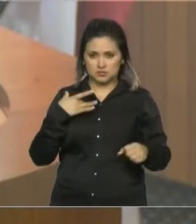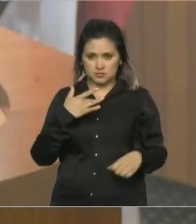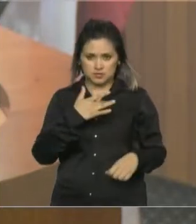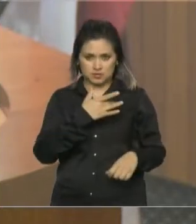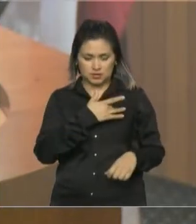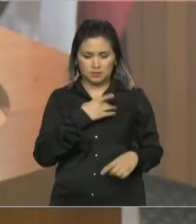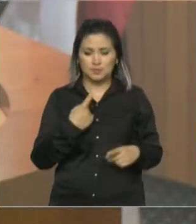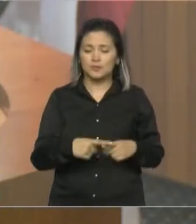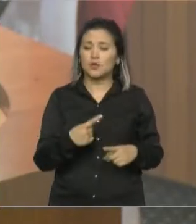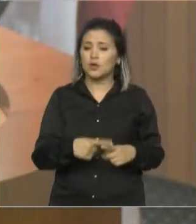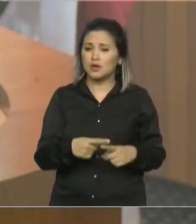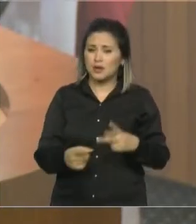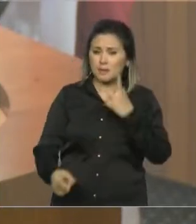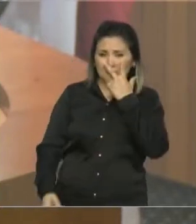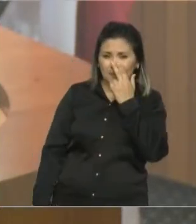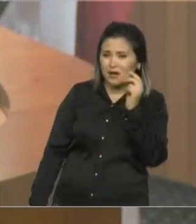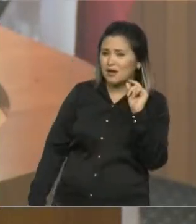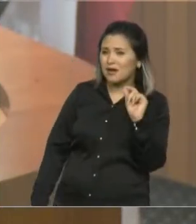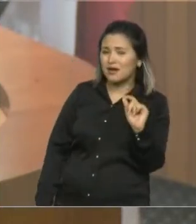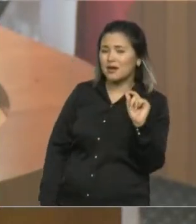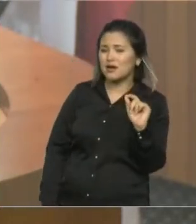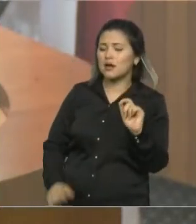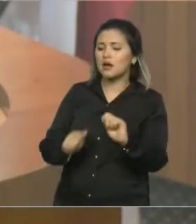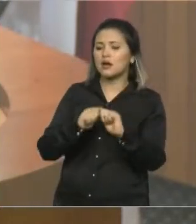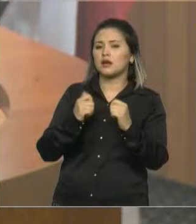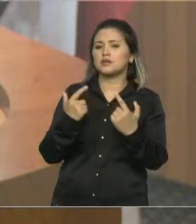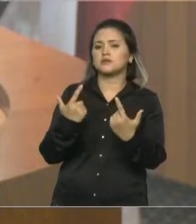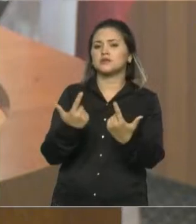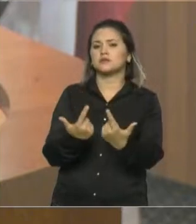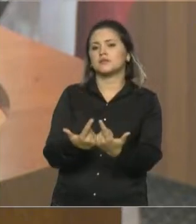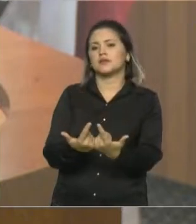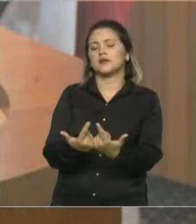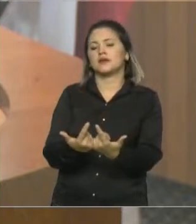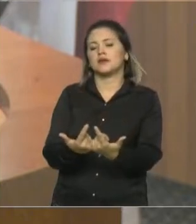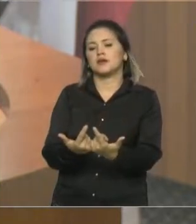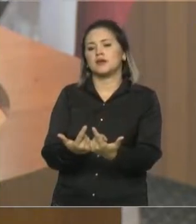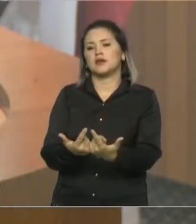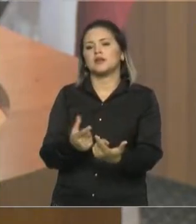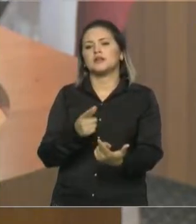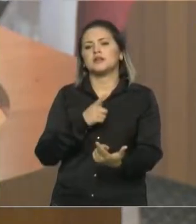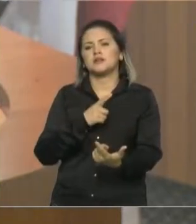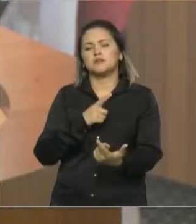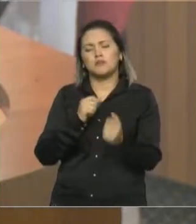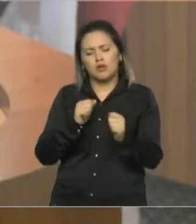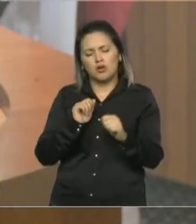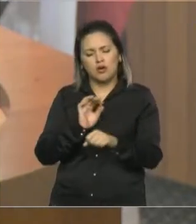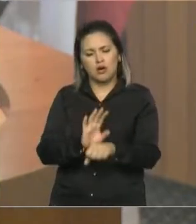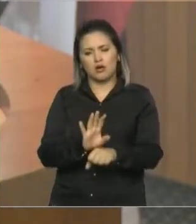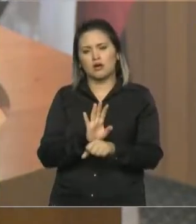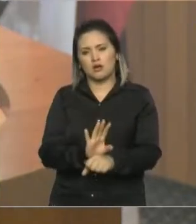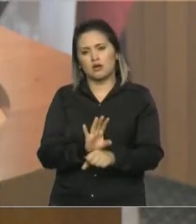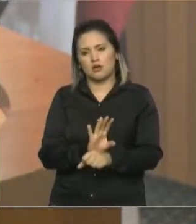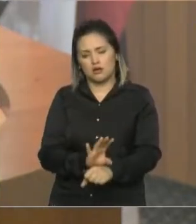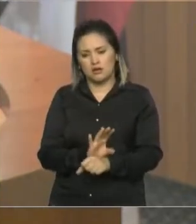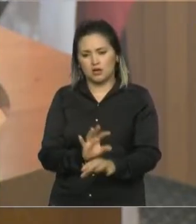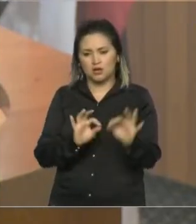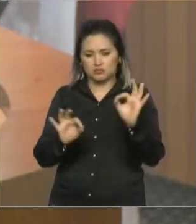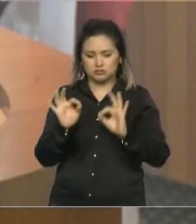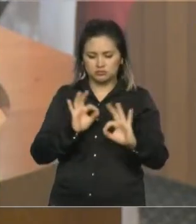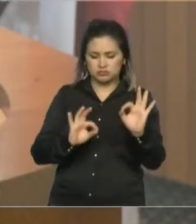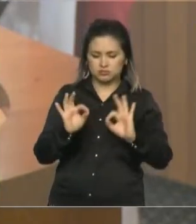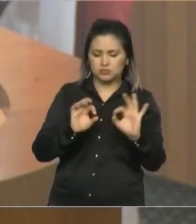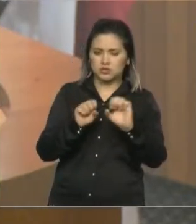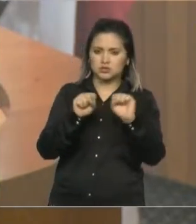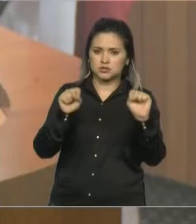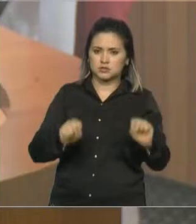me parece que é algo que a Assembleia Legislativa do Maranhão tem muito a contribuir com a construção dessa rede, com